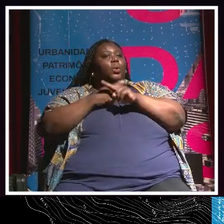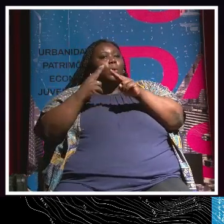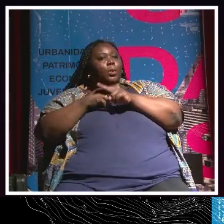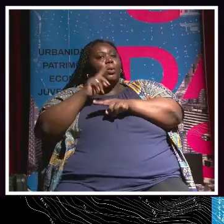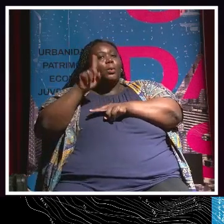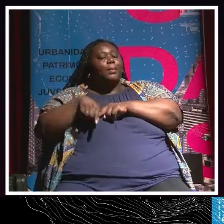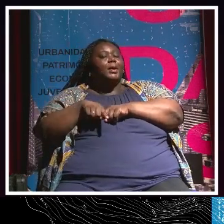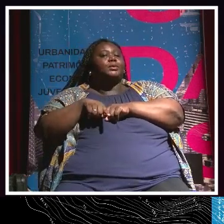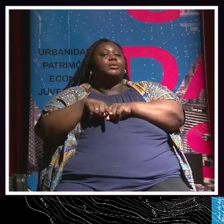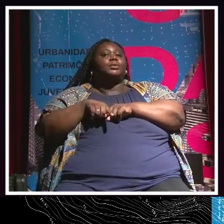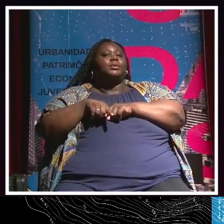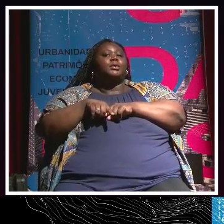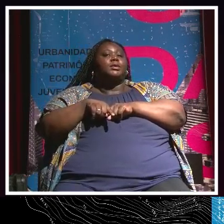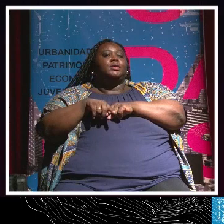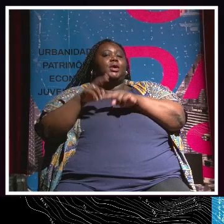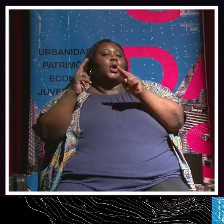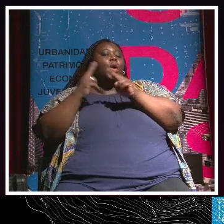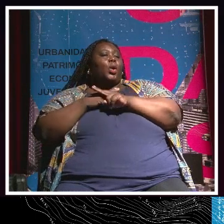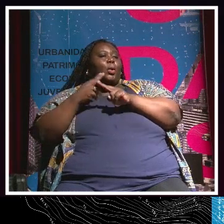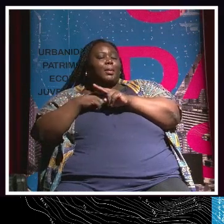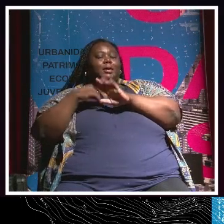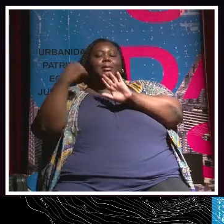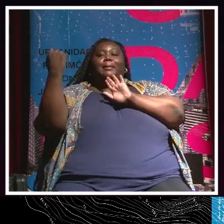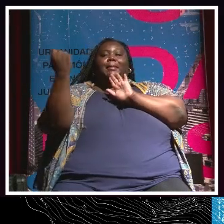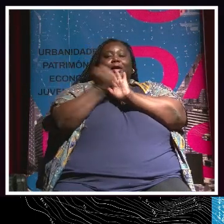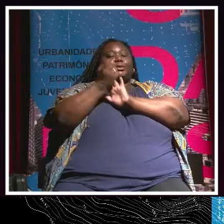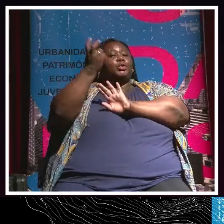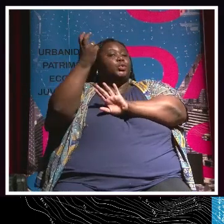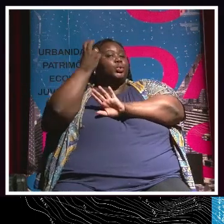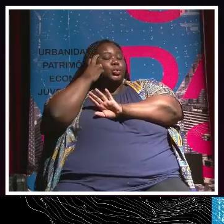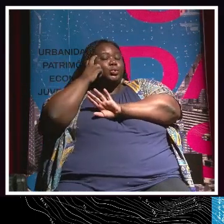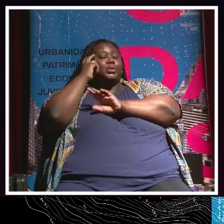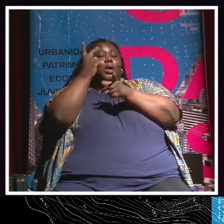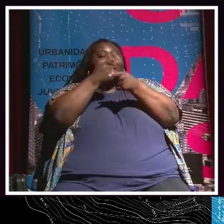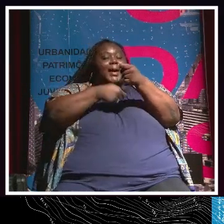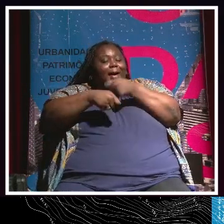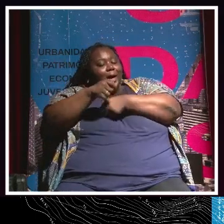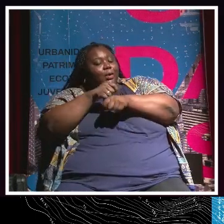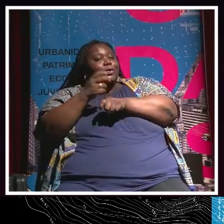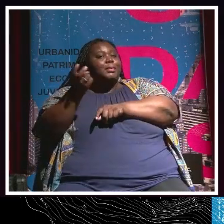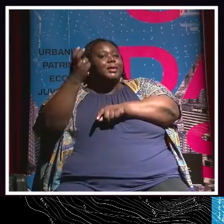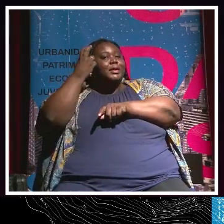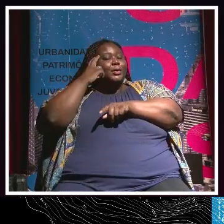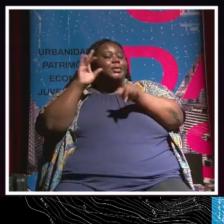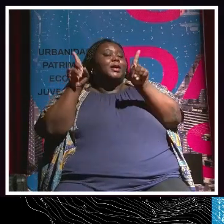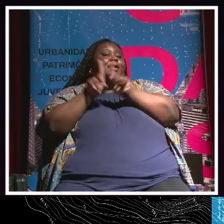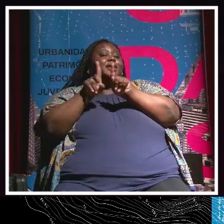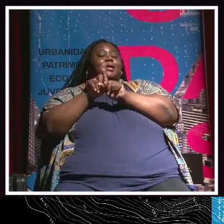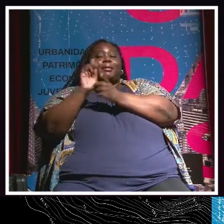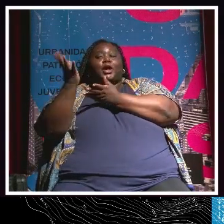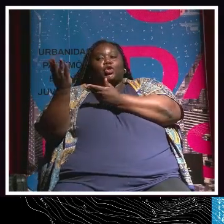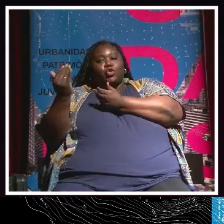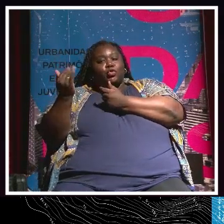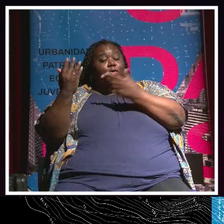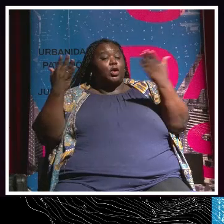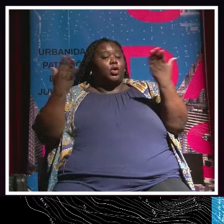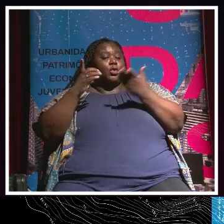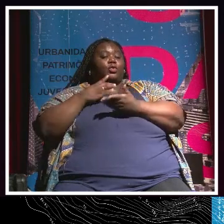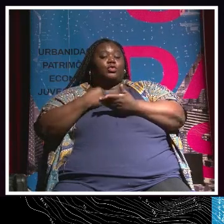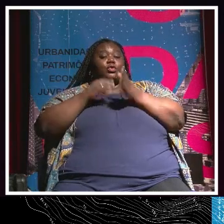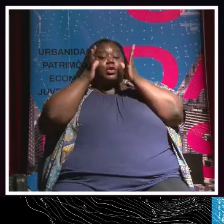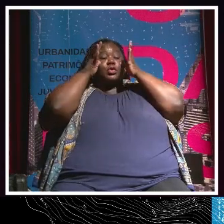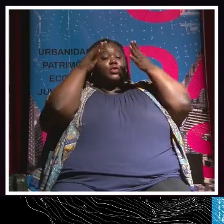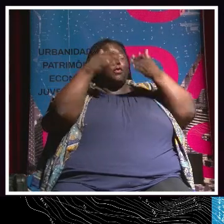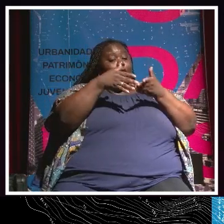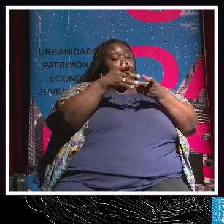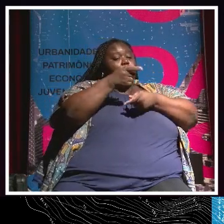dos eixos urbanidade, patrimônio cultural, economia da cultura e juventudes. E hoje a gente foca aí